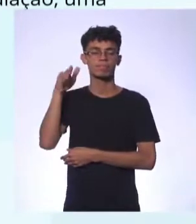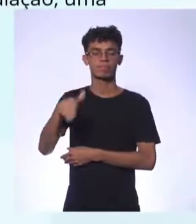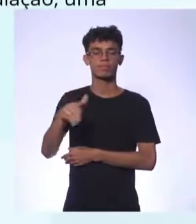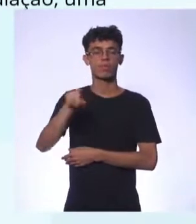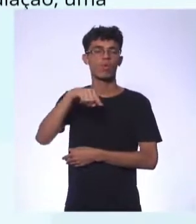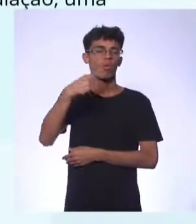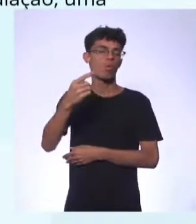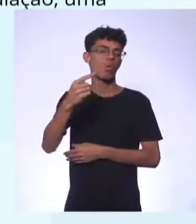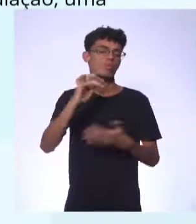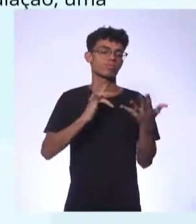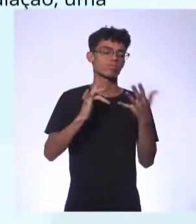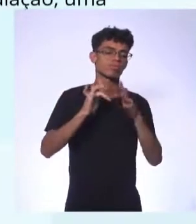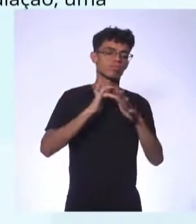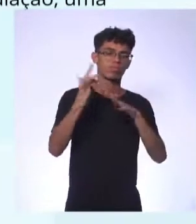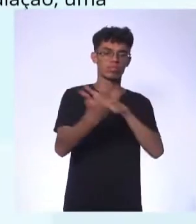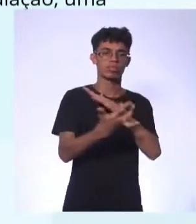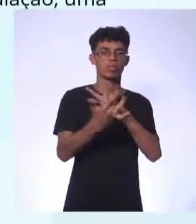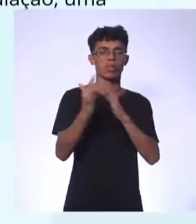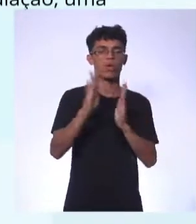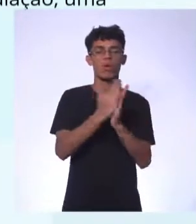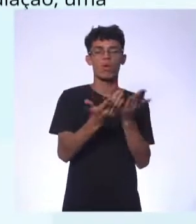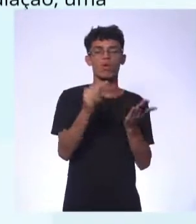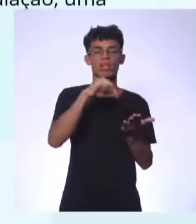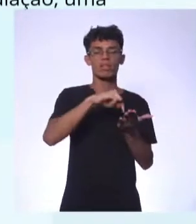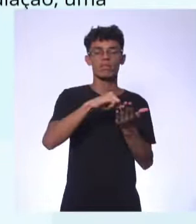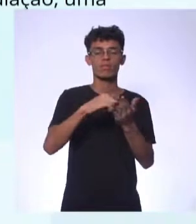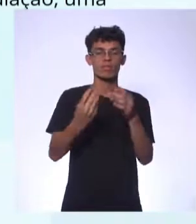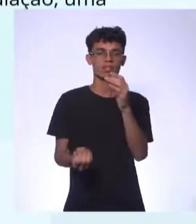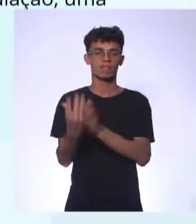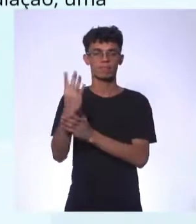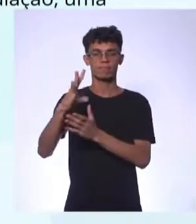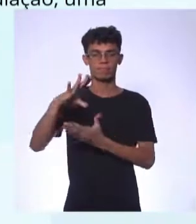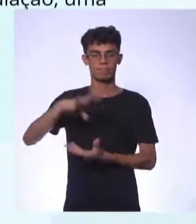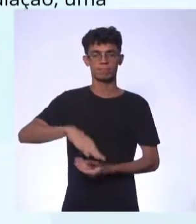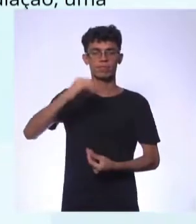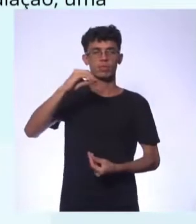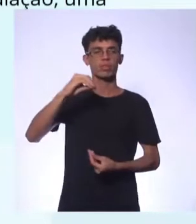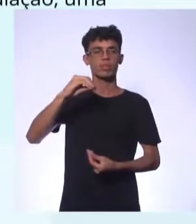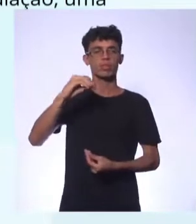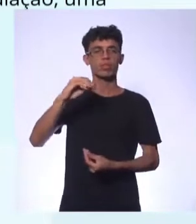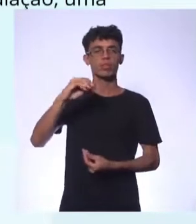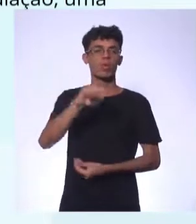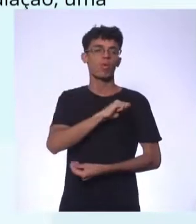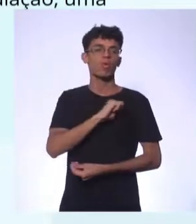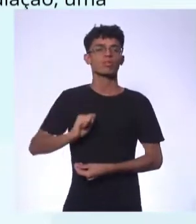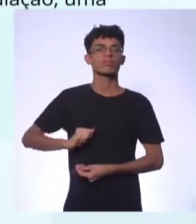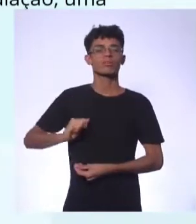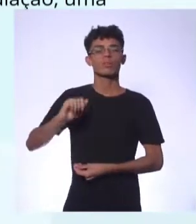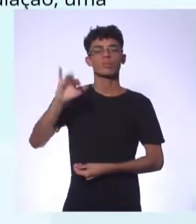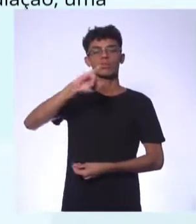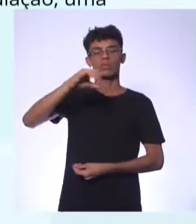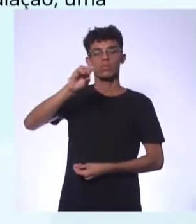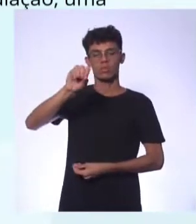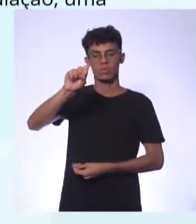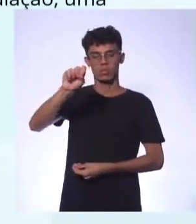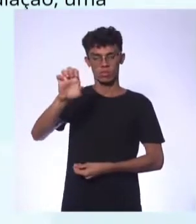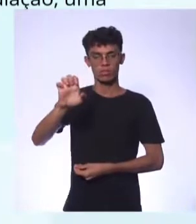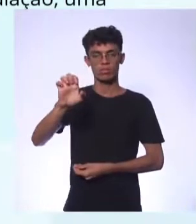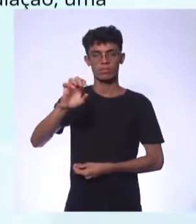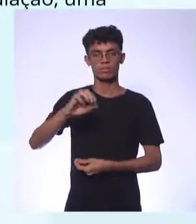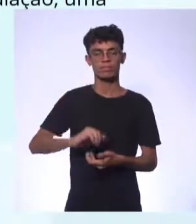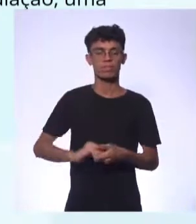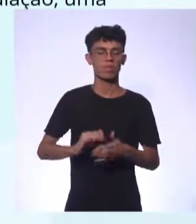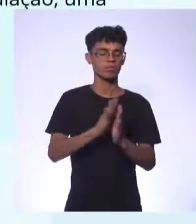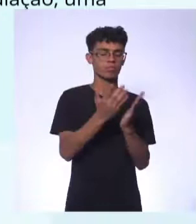outras vias aí, o livro A Formação das Almas, do historiador José Murilo de Carvalho.